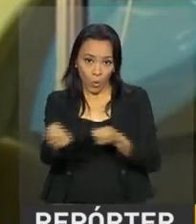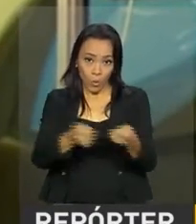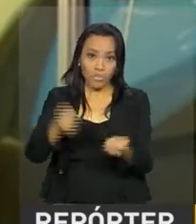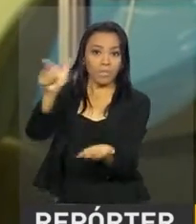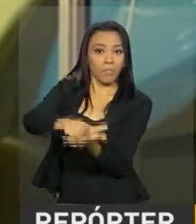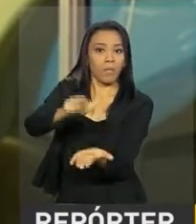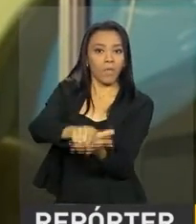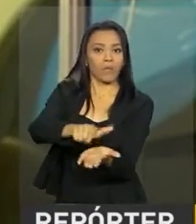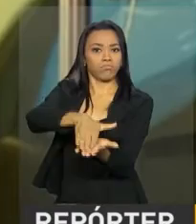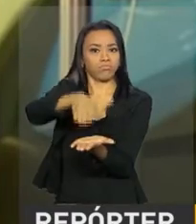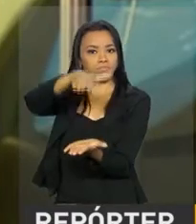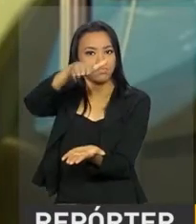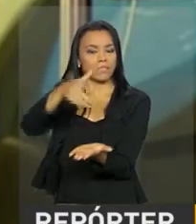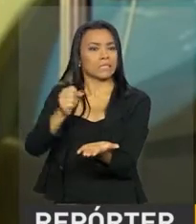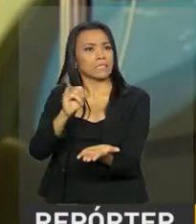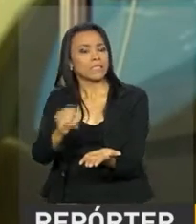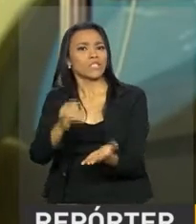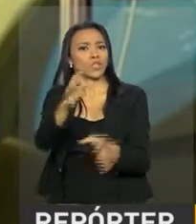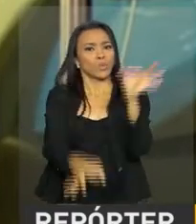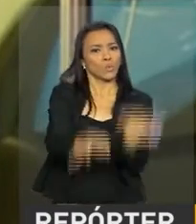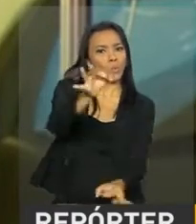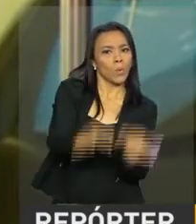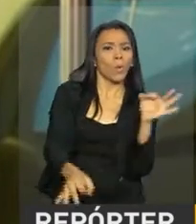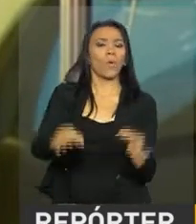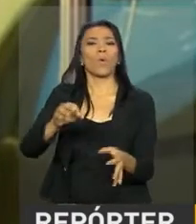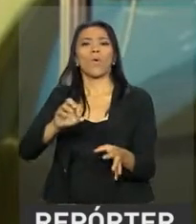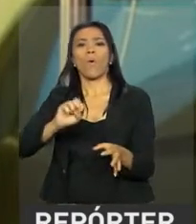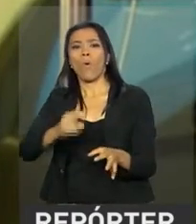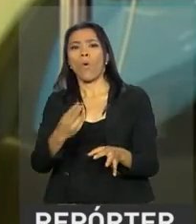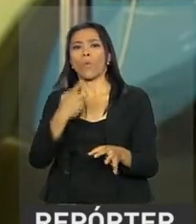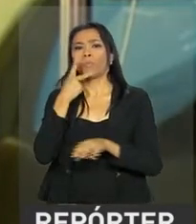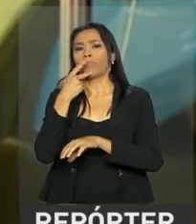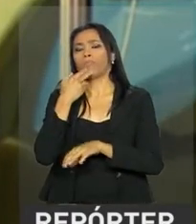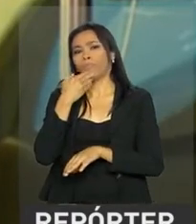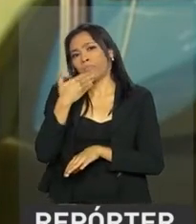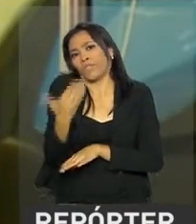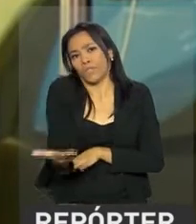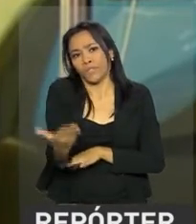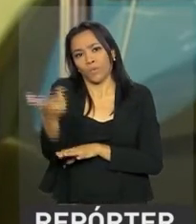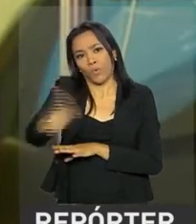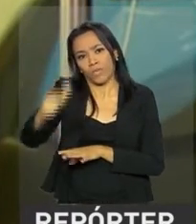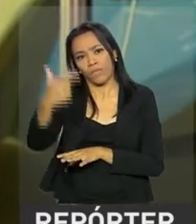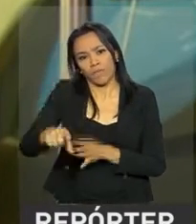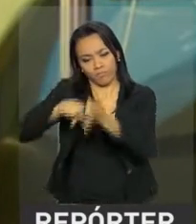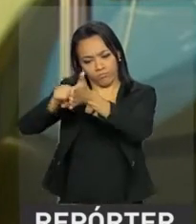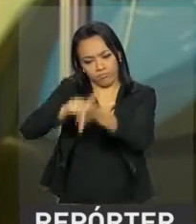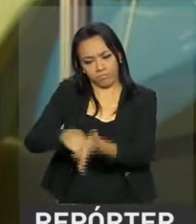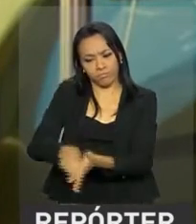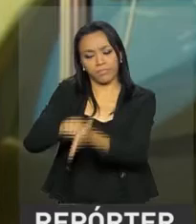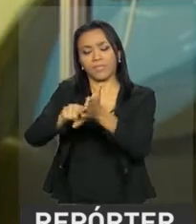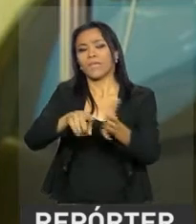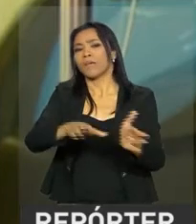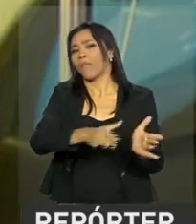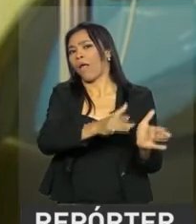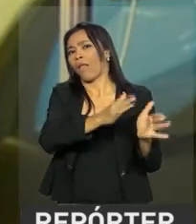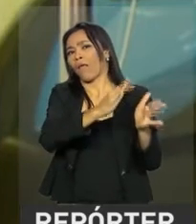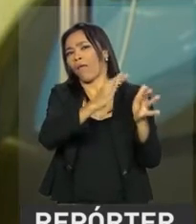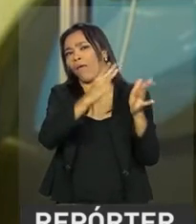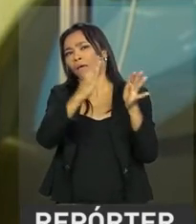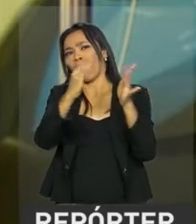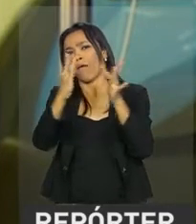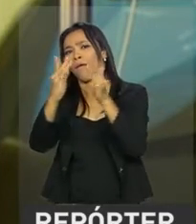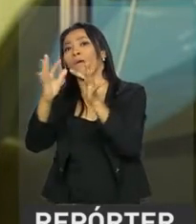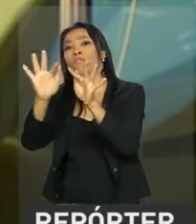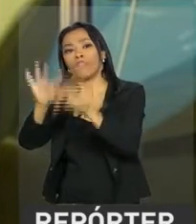se houve algum julgamento, se houve alguma solicitação de recurso posterior ao julgamento, acompanhar aquele julgamento até o trâmite normal como é feito hoje,